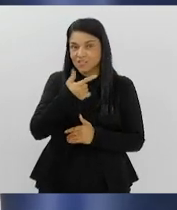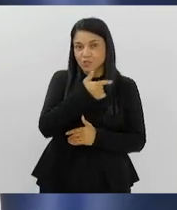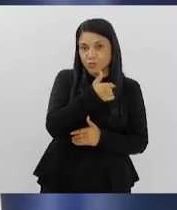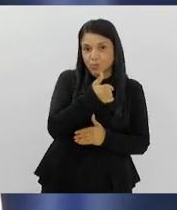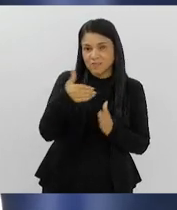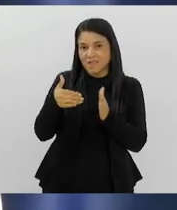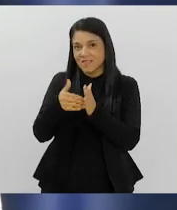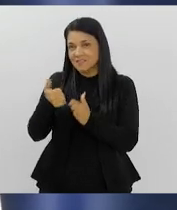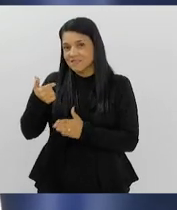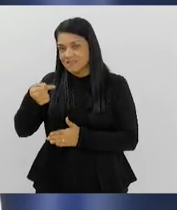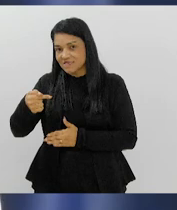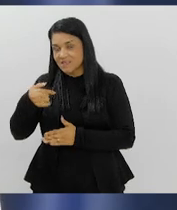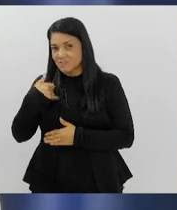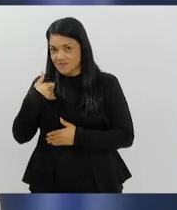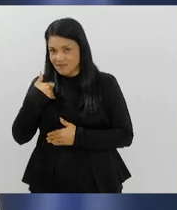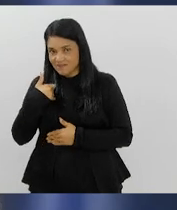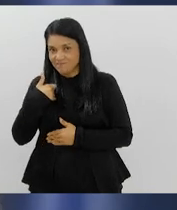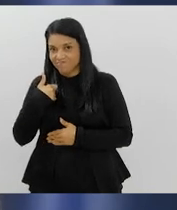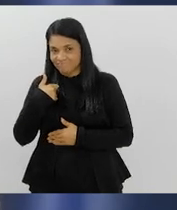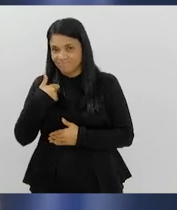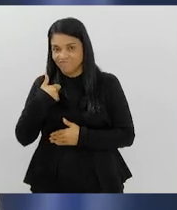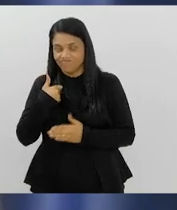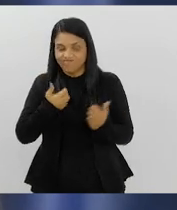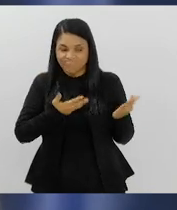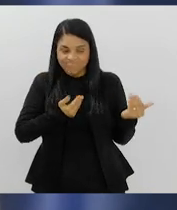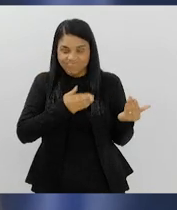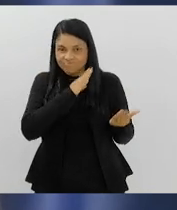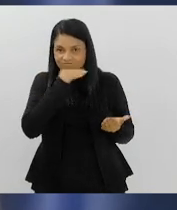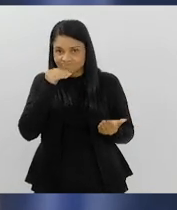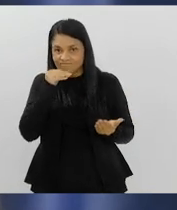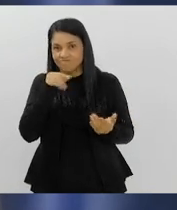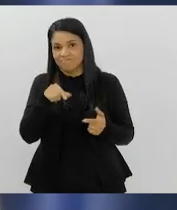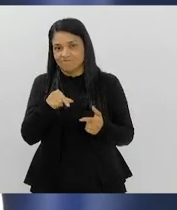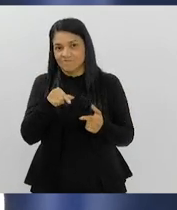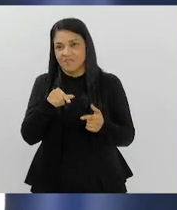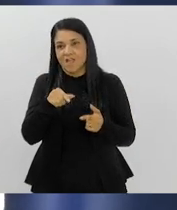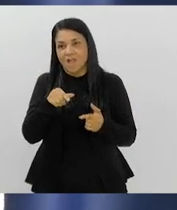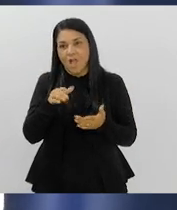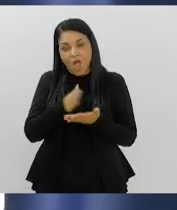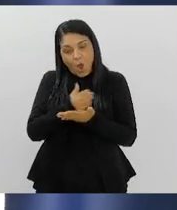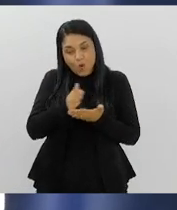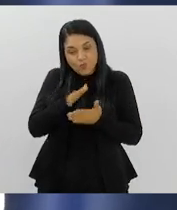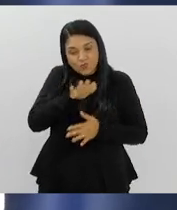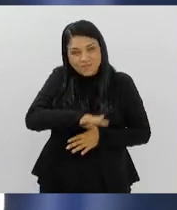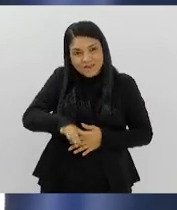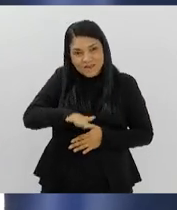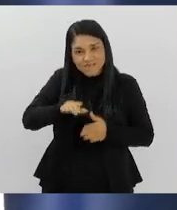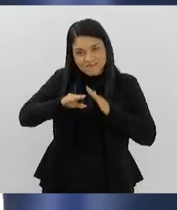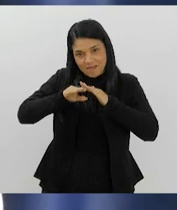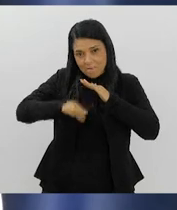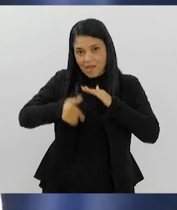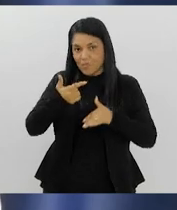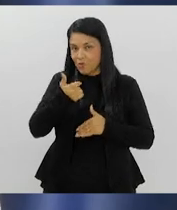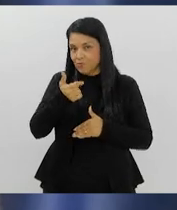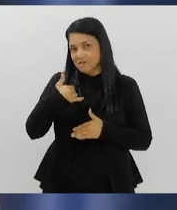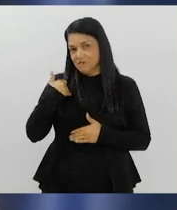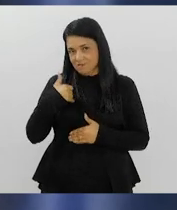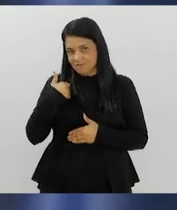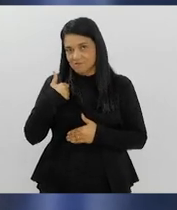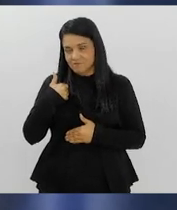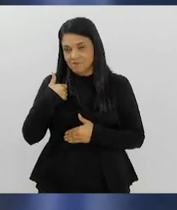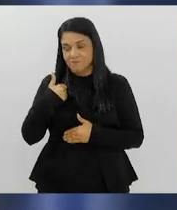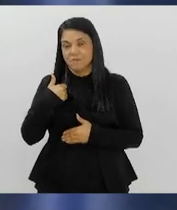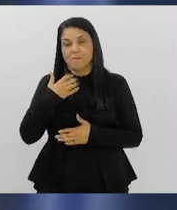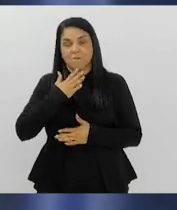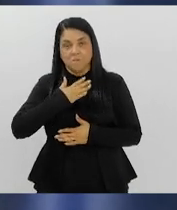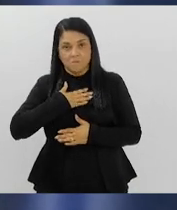uma concentração muito grande, realmente, de adolescentes e alguns até crianças, né? Alguns inclusive menores de 12 anos. E, para mim,